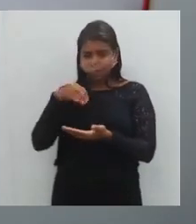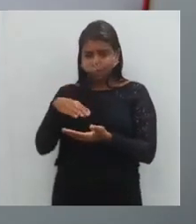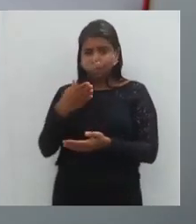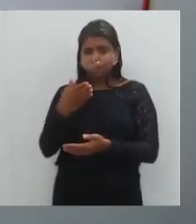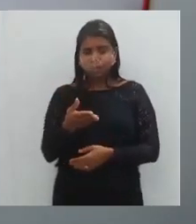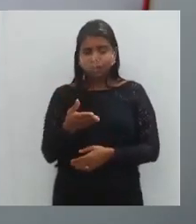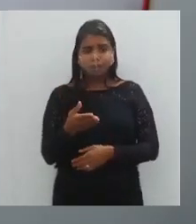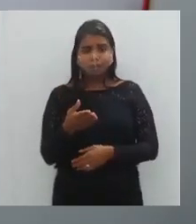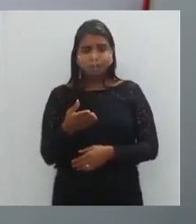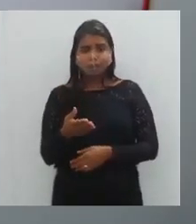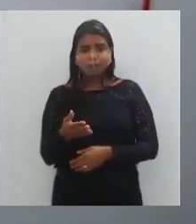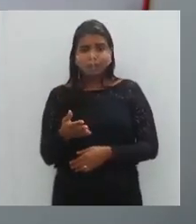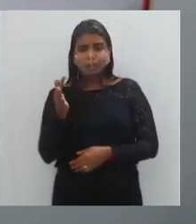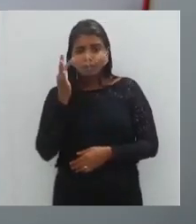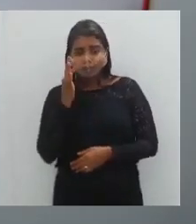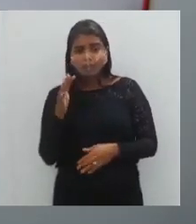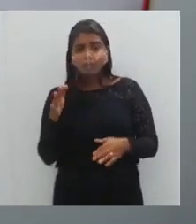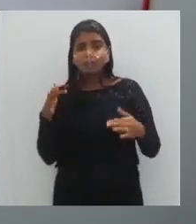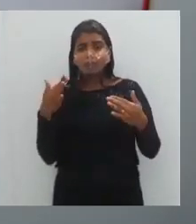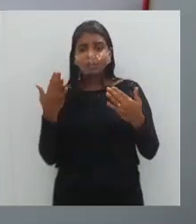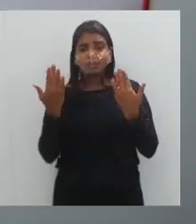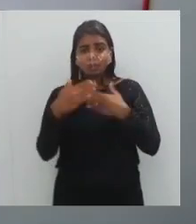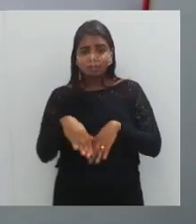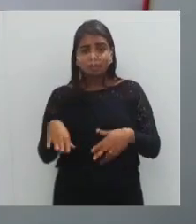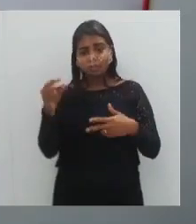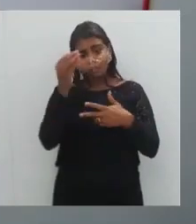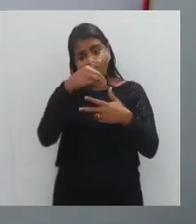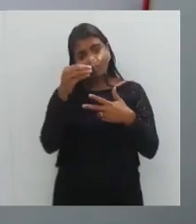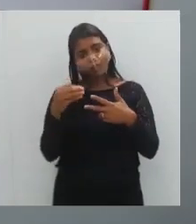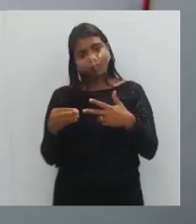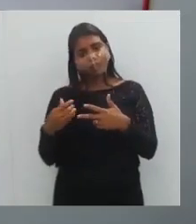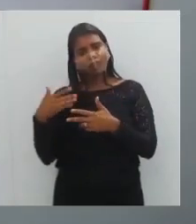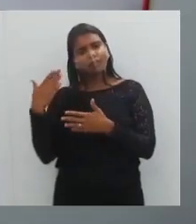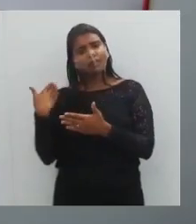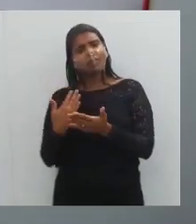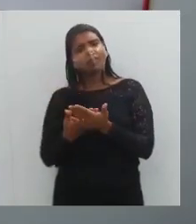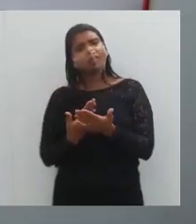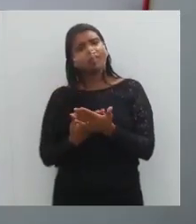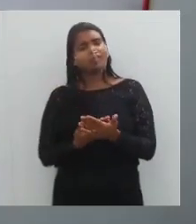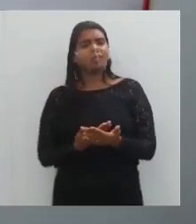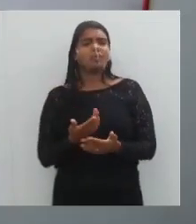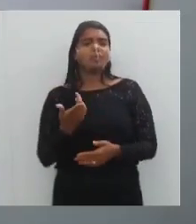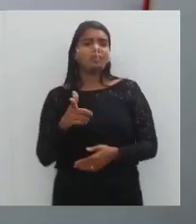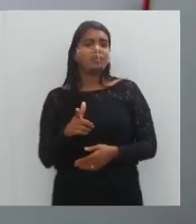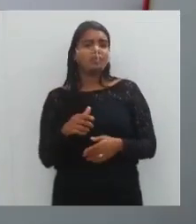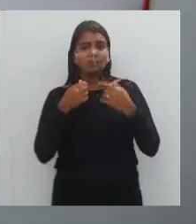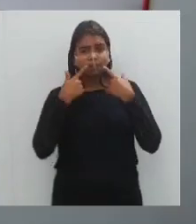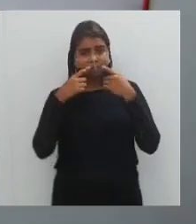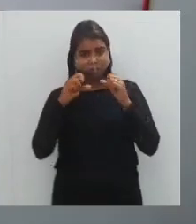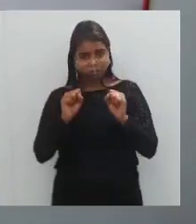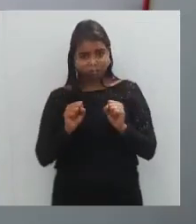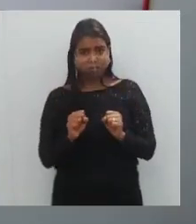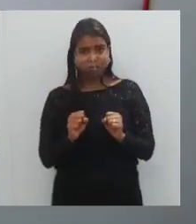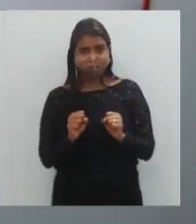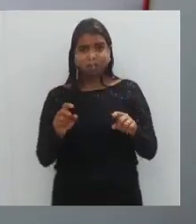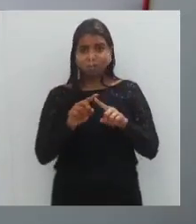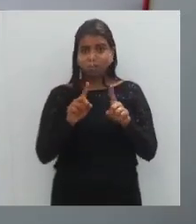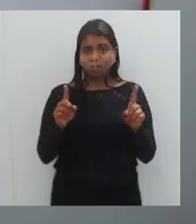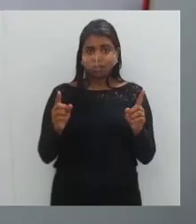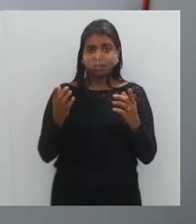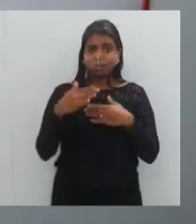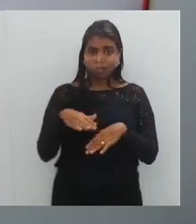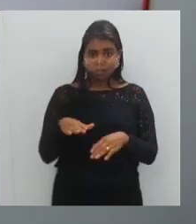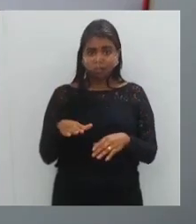podem observar que são questões do Enem. E como eu disse na aula anterior, não só na prova de linguagens, mas na prova